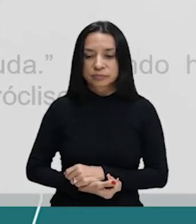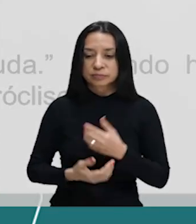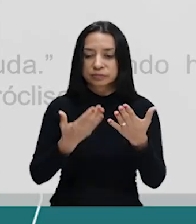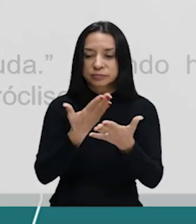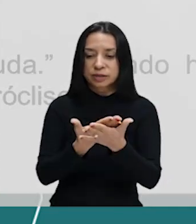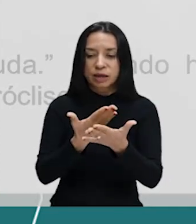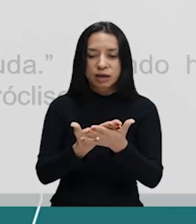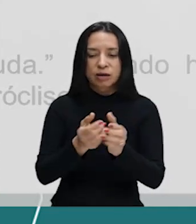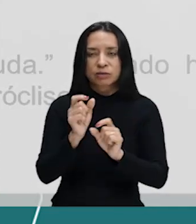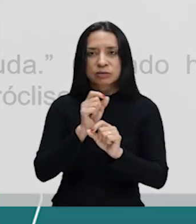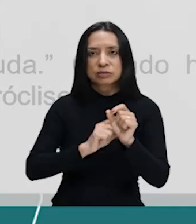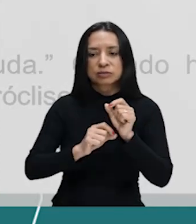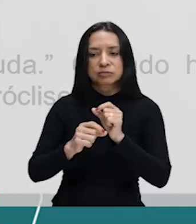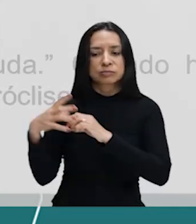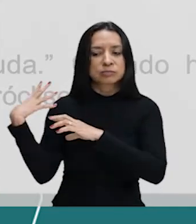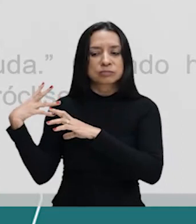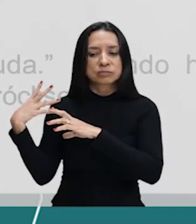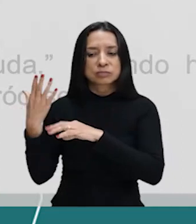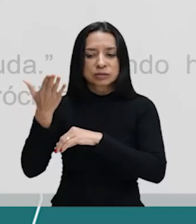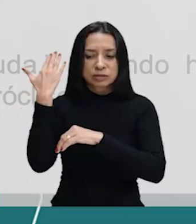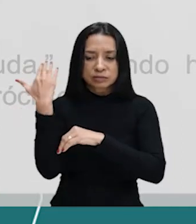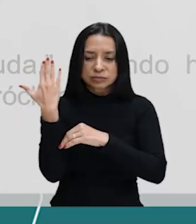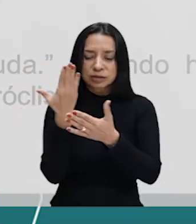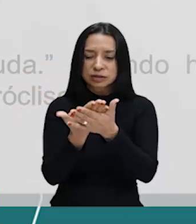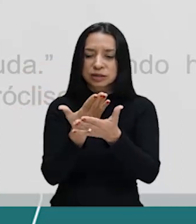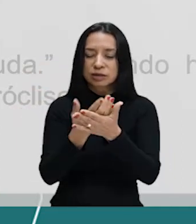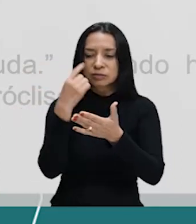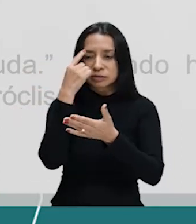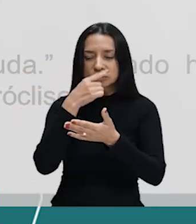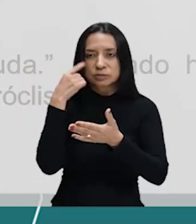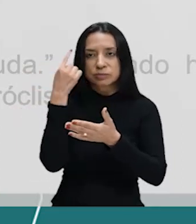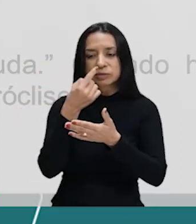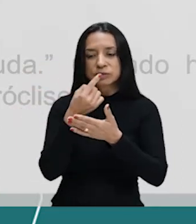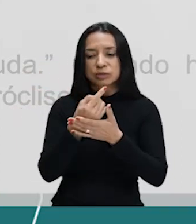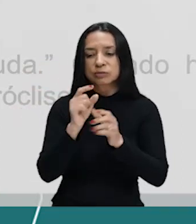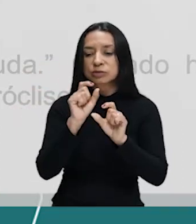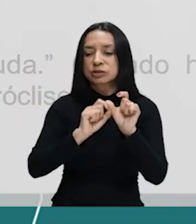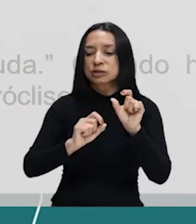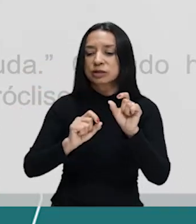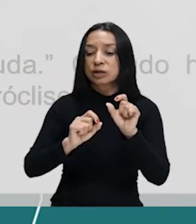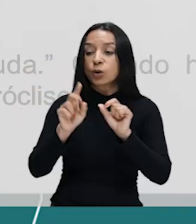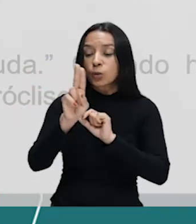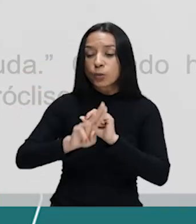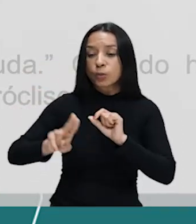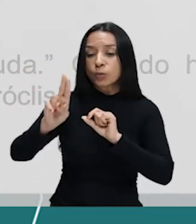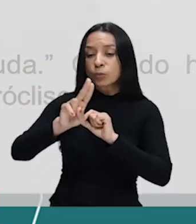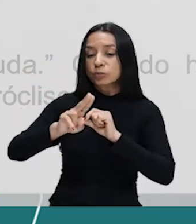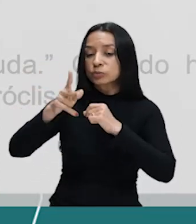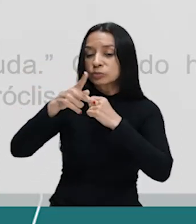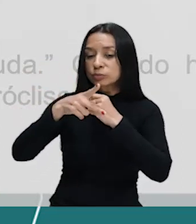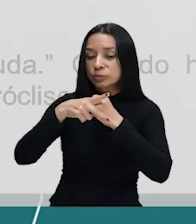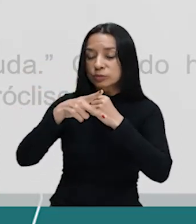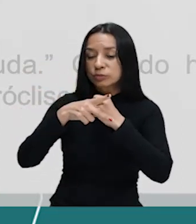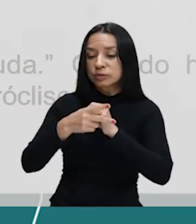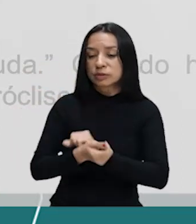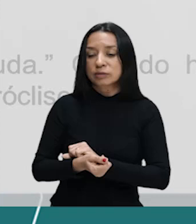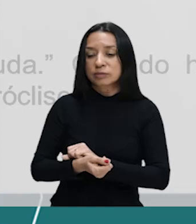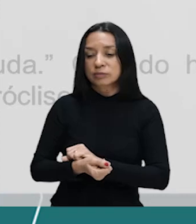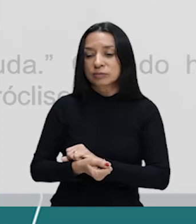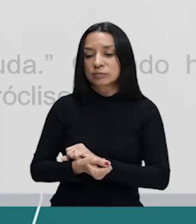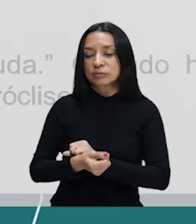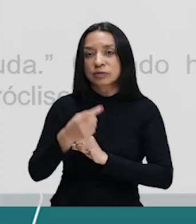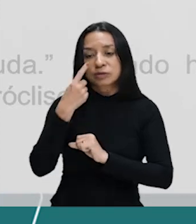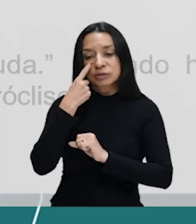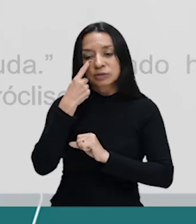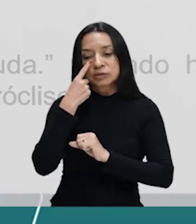de espanhol que nós vimos na aula passada de colocação pronominal. A questão de trazer os exercícios